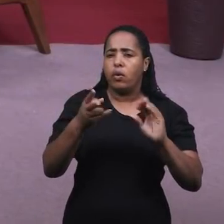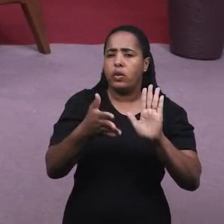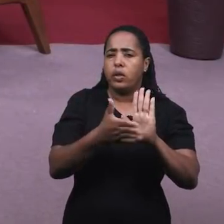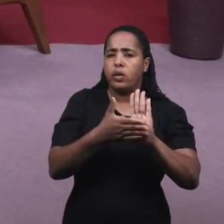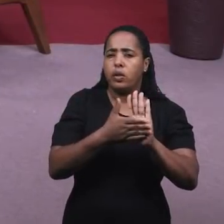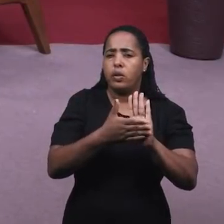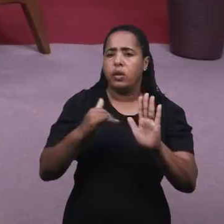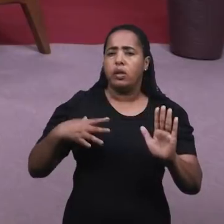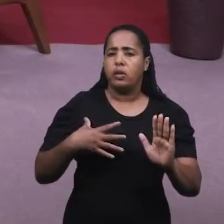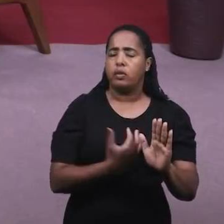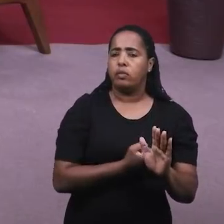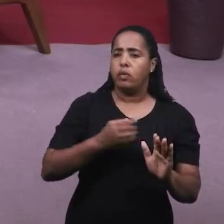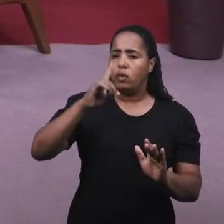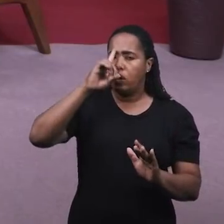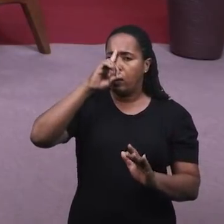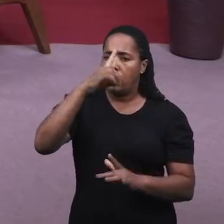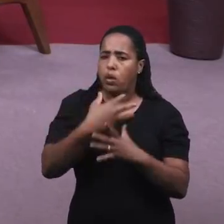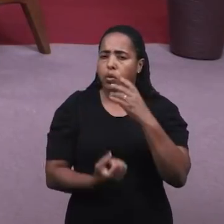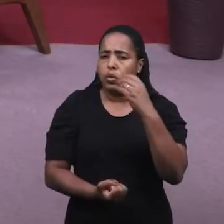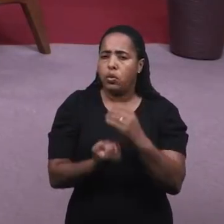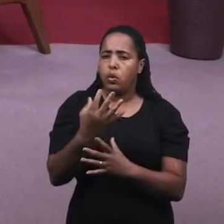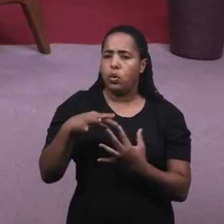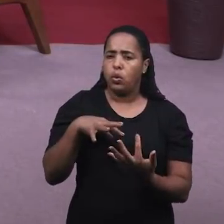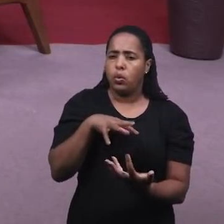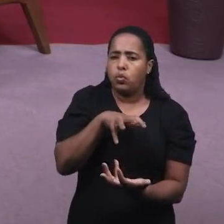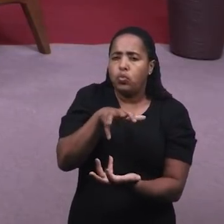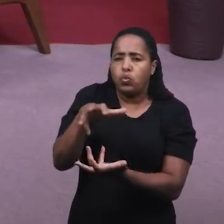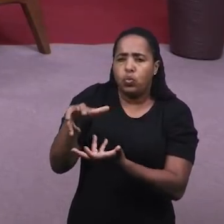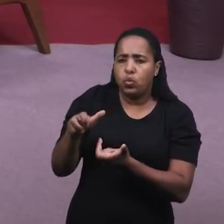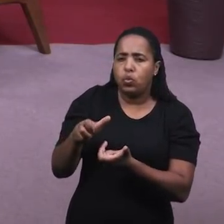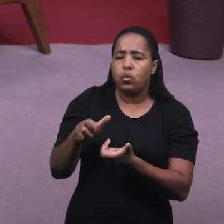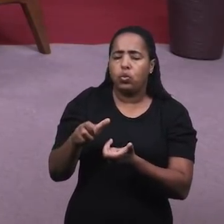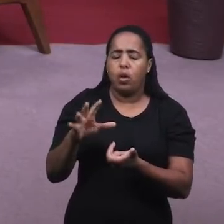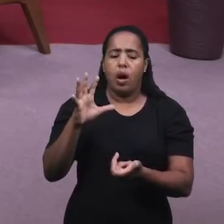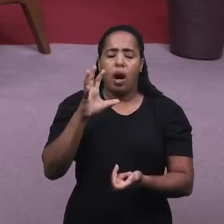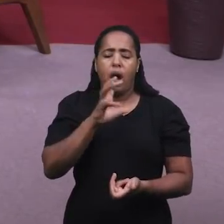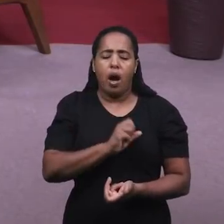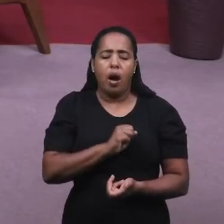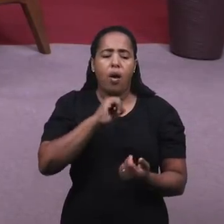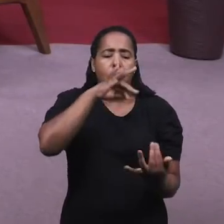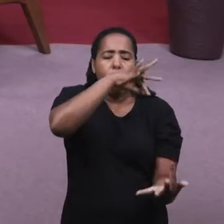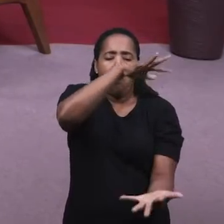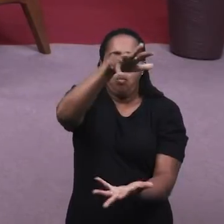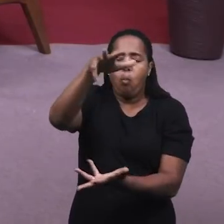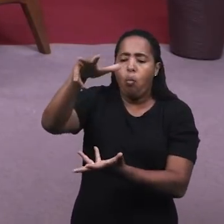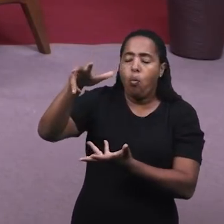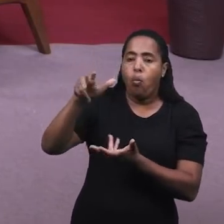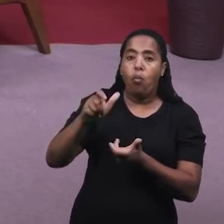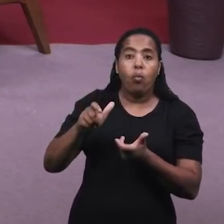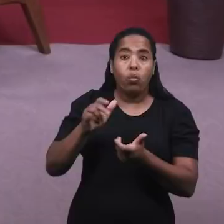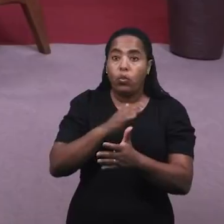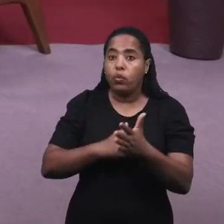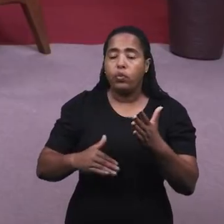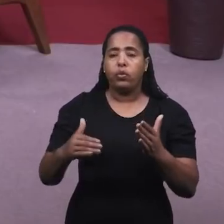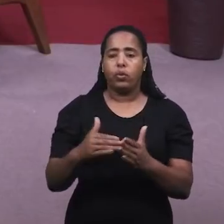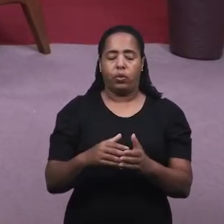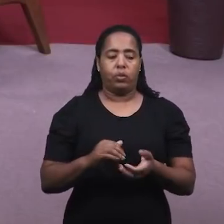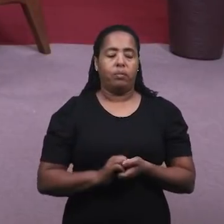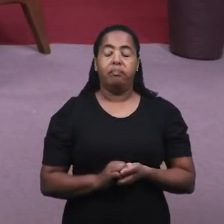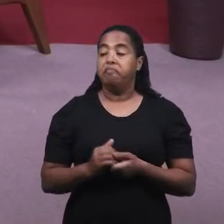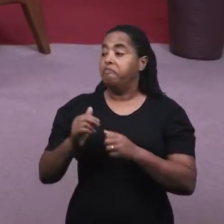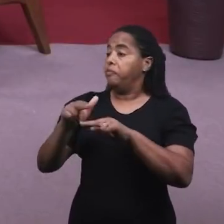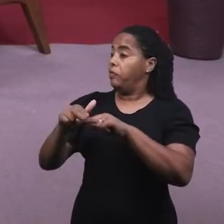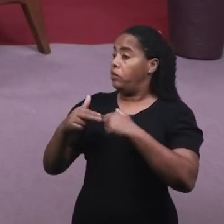Deus que fez todas as coisas, os céus e a terra, amou o mundo inteiro. Por isso, pelo que nós acabamos de ler, Josias